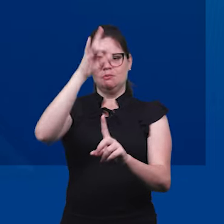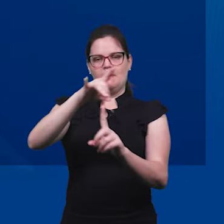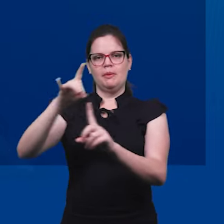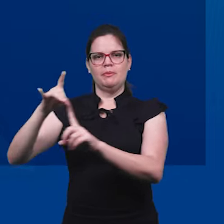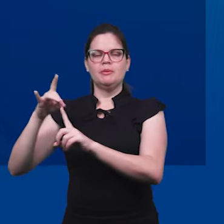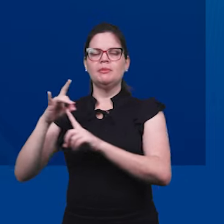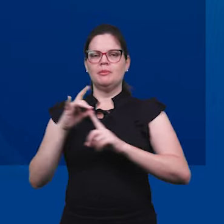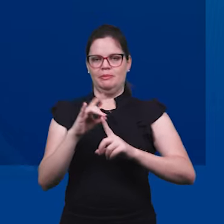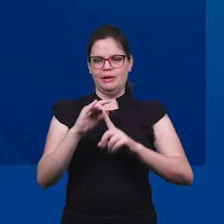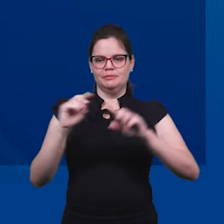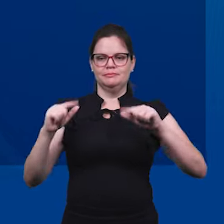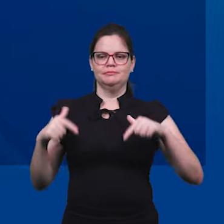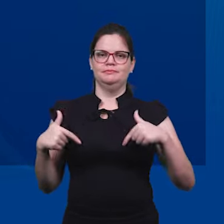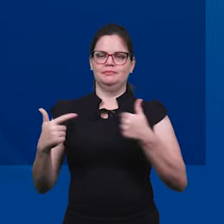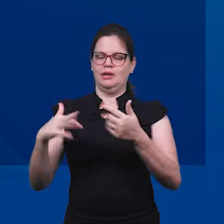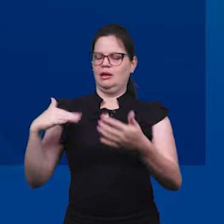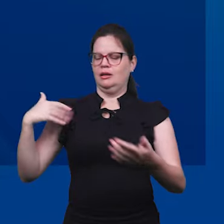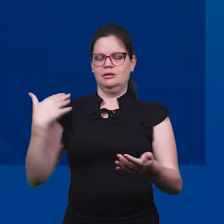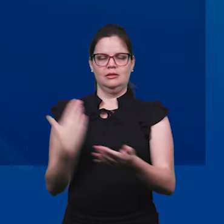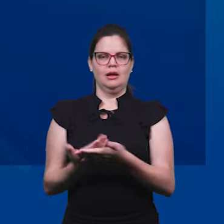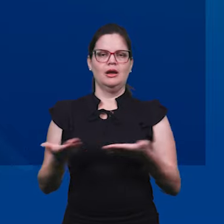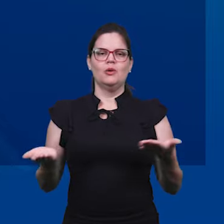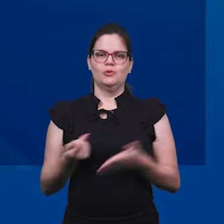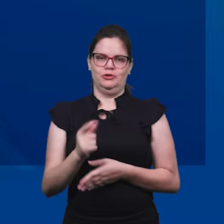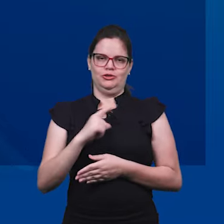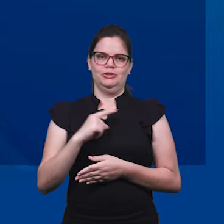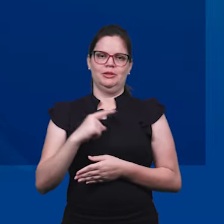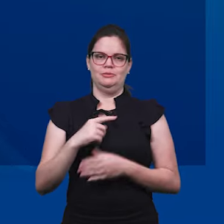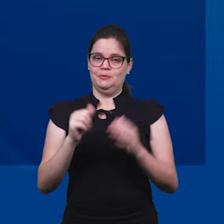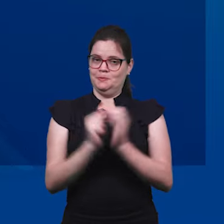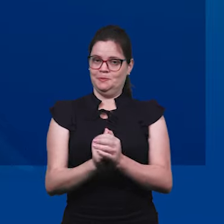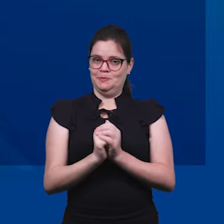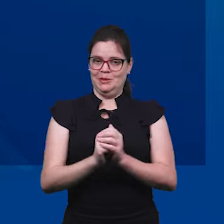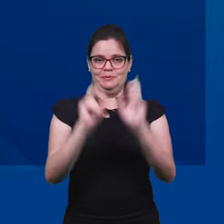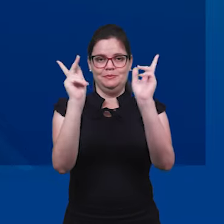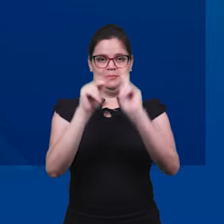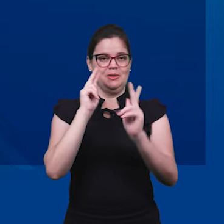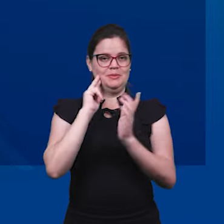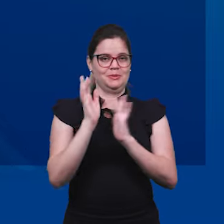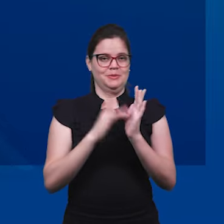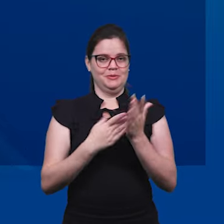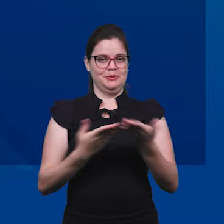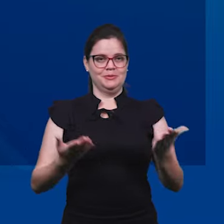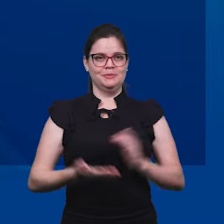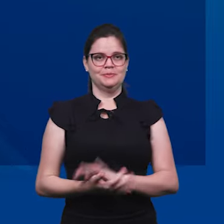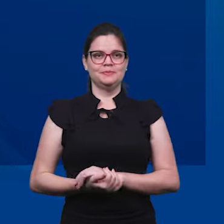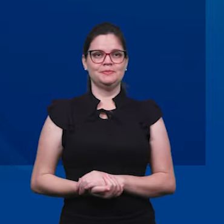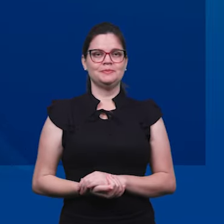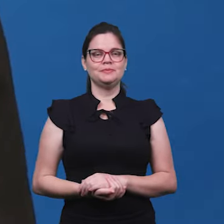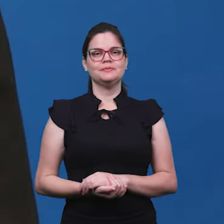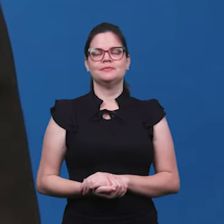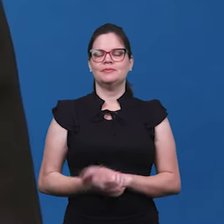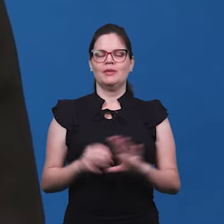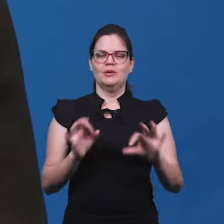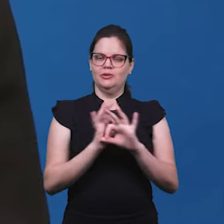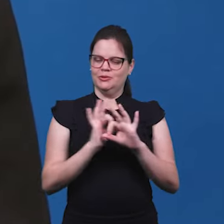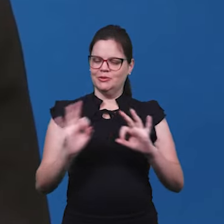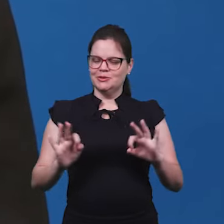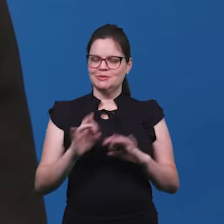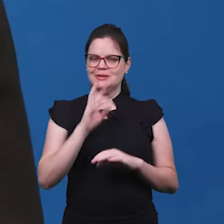Espírito Santo, que ocorre até os dias de hoje sobre as nossas vidas. Amém? A paz do Senhor Jesus. Muito